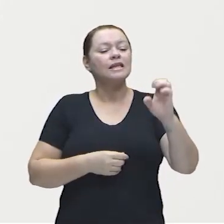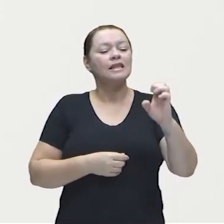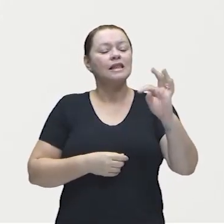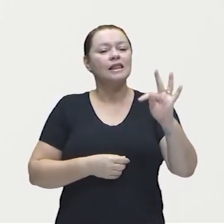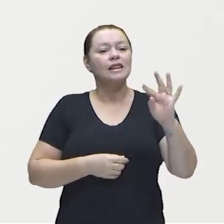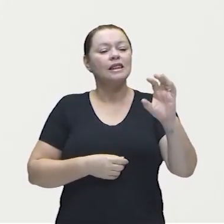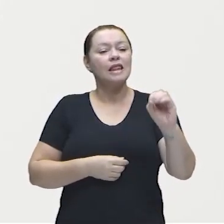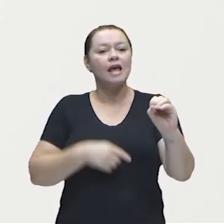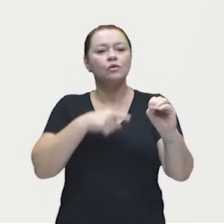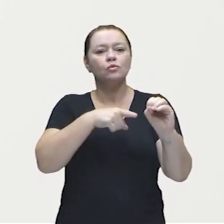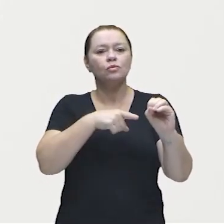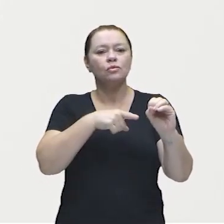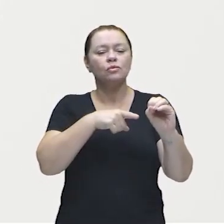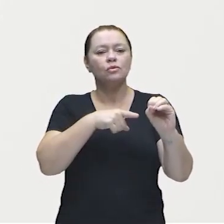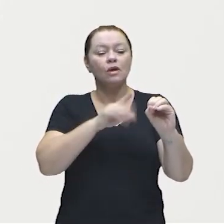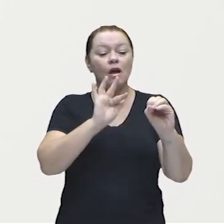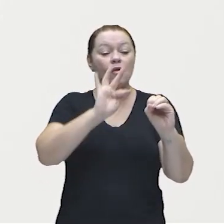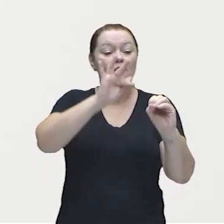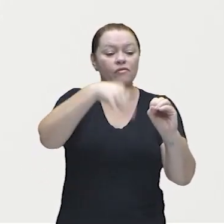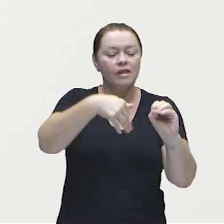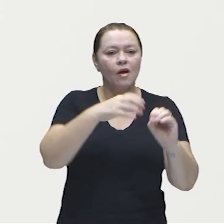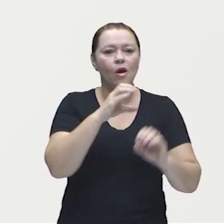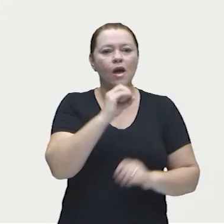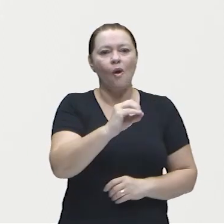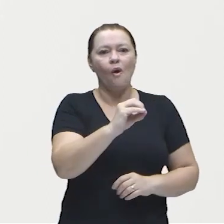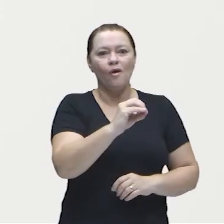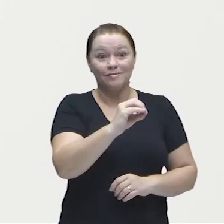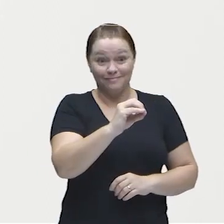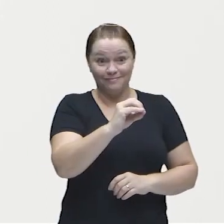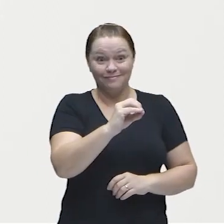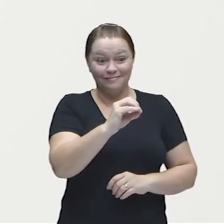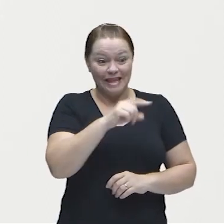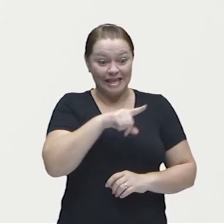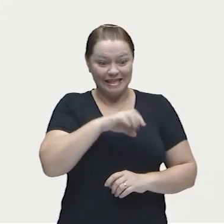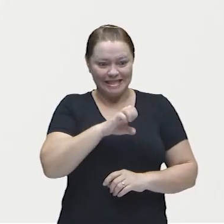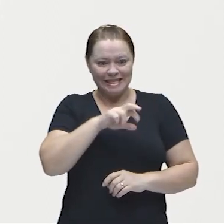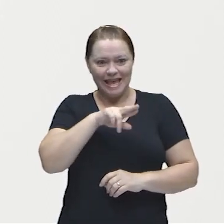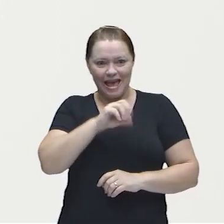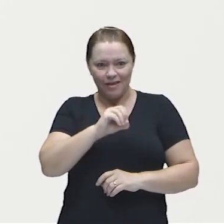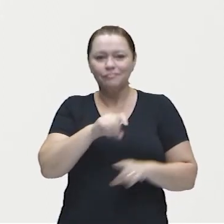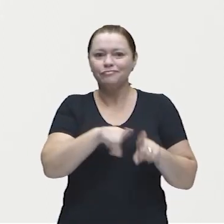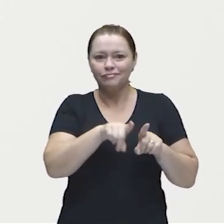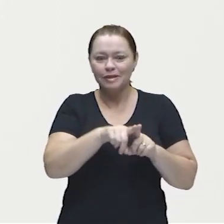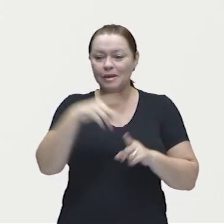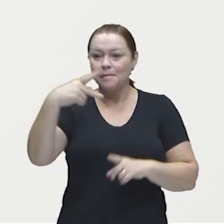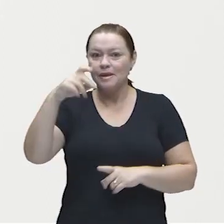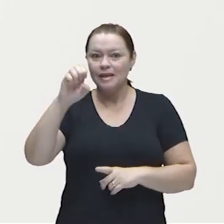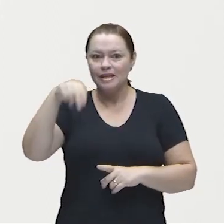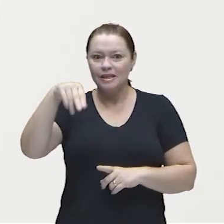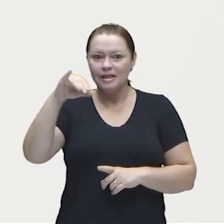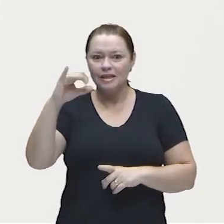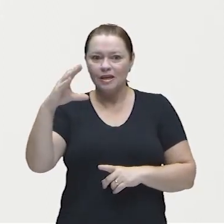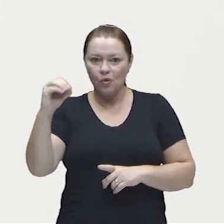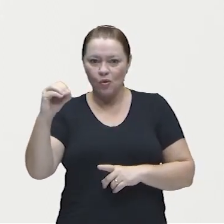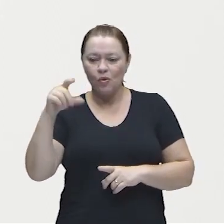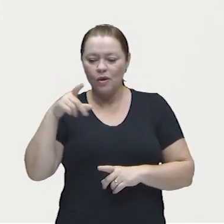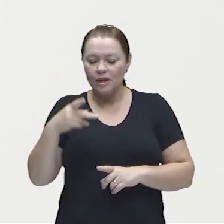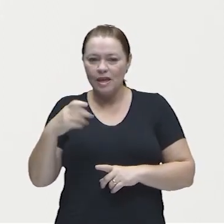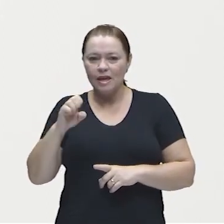Ela termina com O. 0 também. Penico também. E esmero